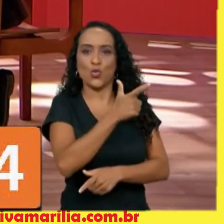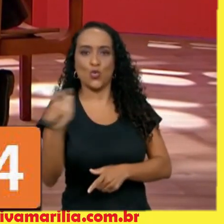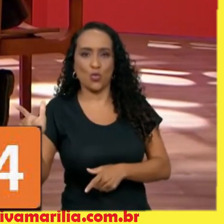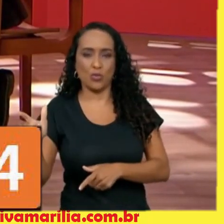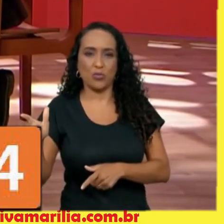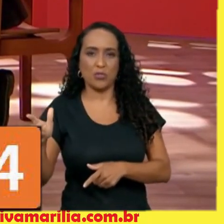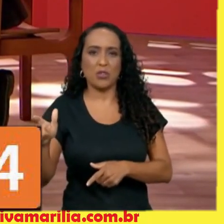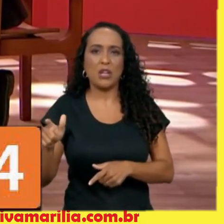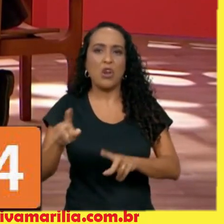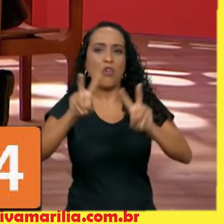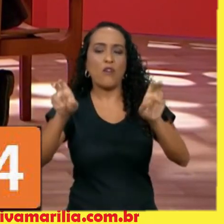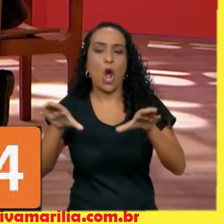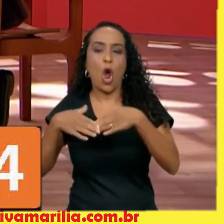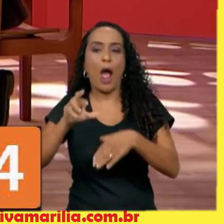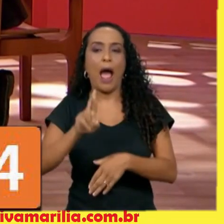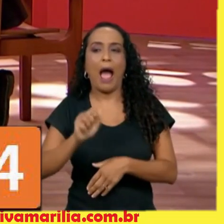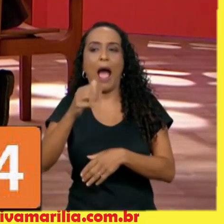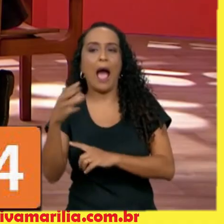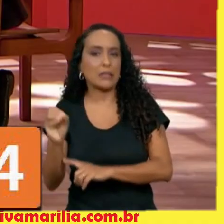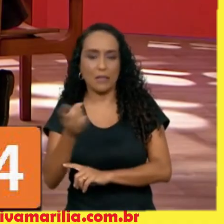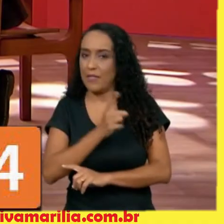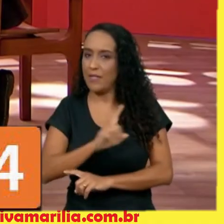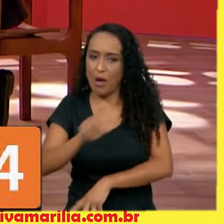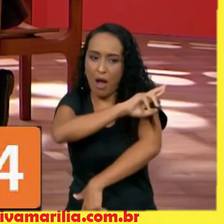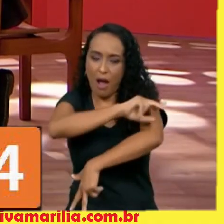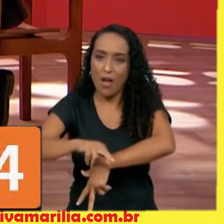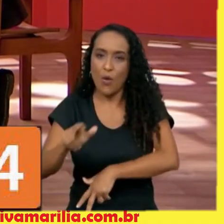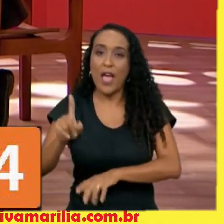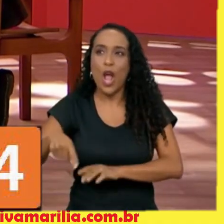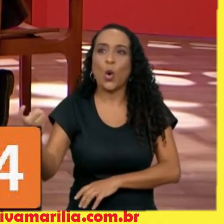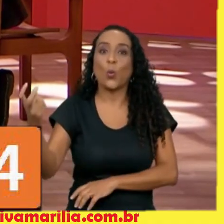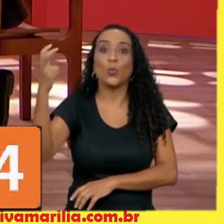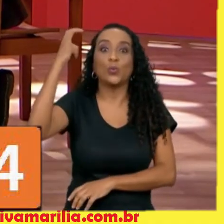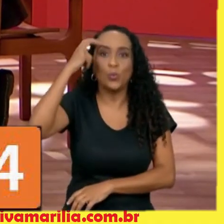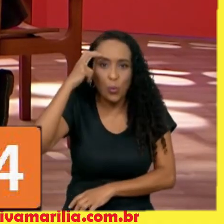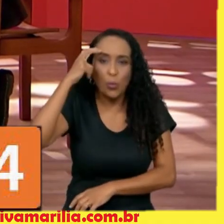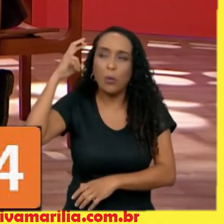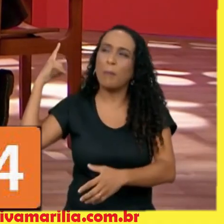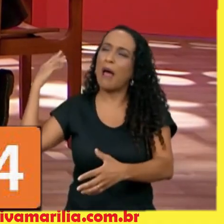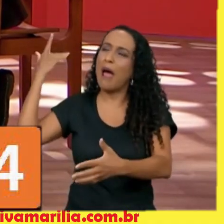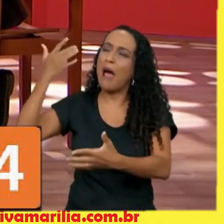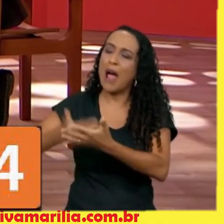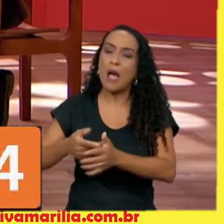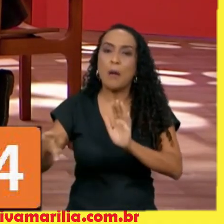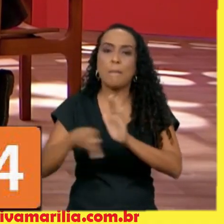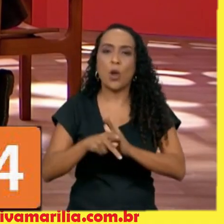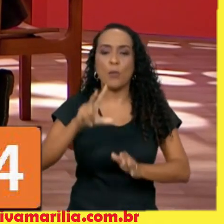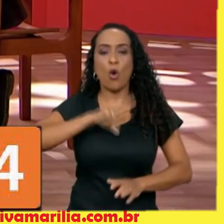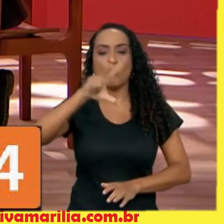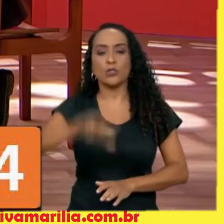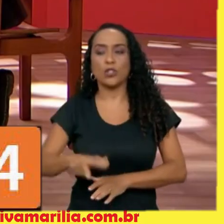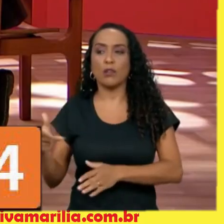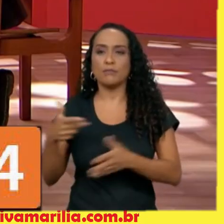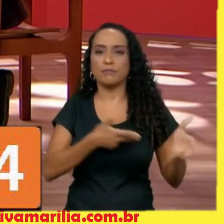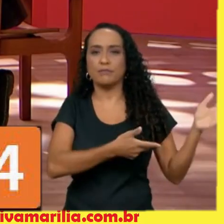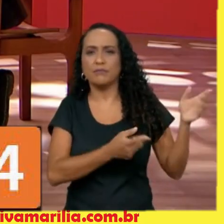fala mais de raça. Aí você diz, não, quer dizer, o problema não é raça, é a cultura. Uma cultura que vem de Portugal, da corrupção,